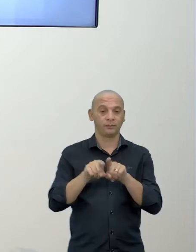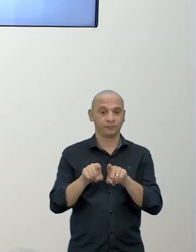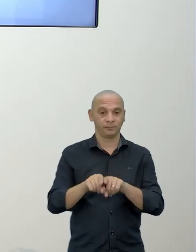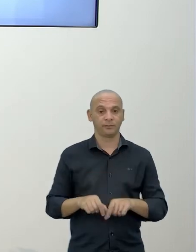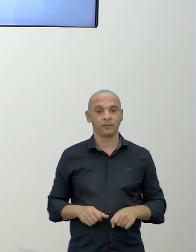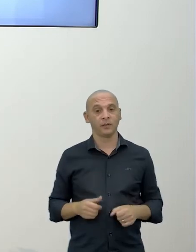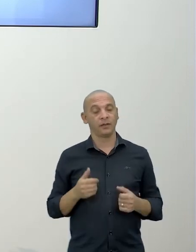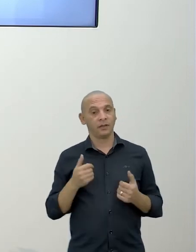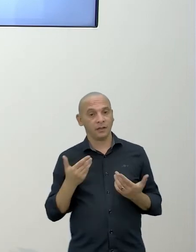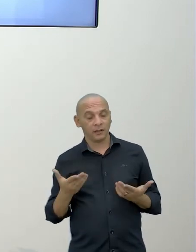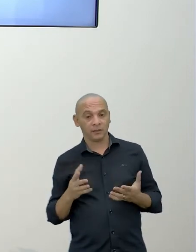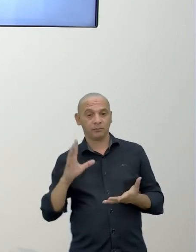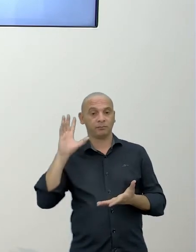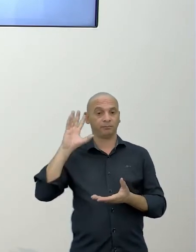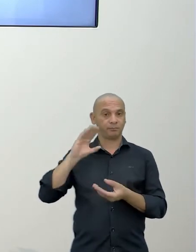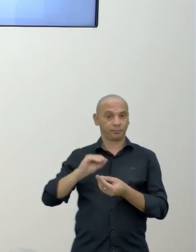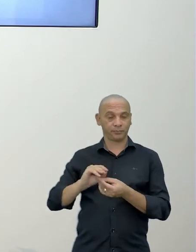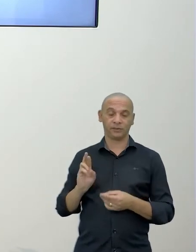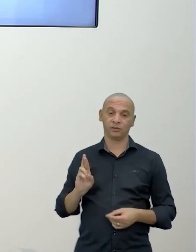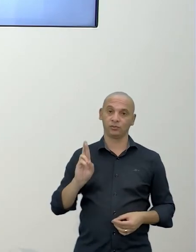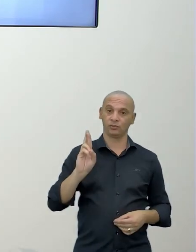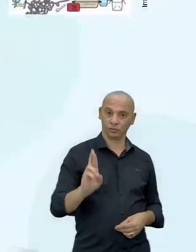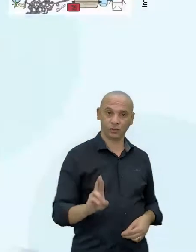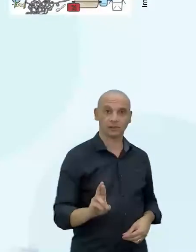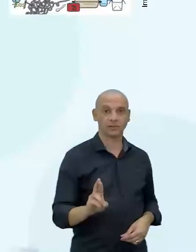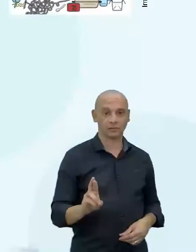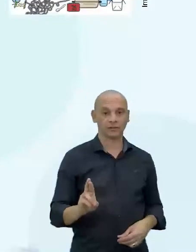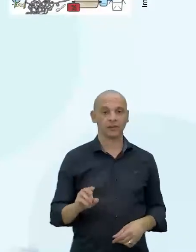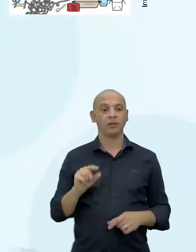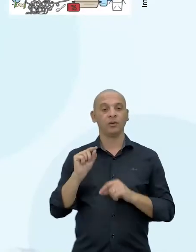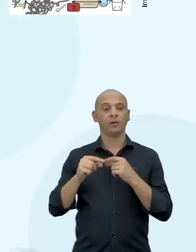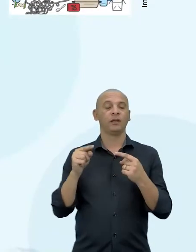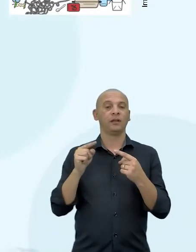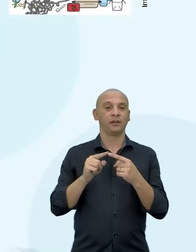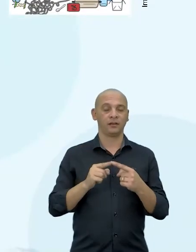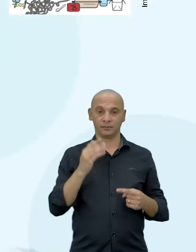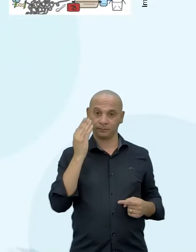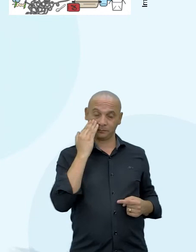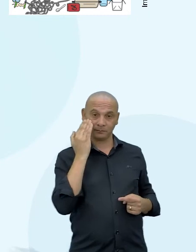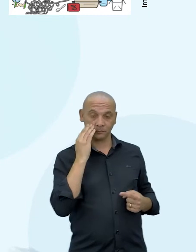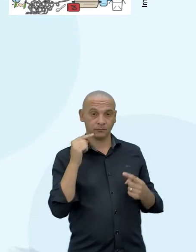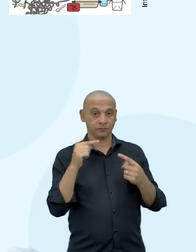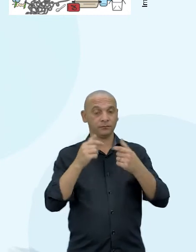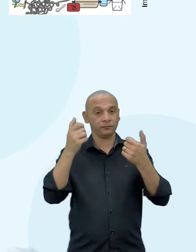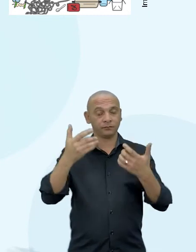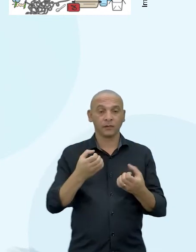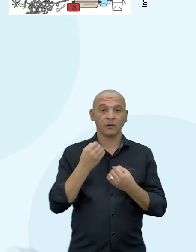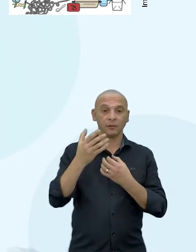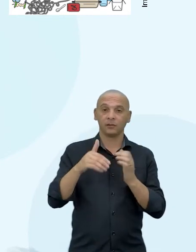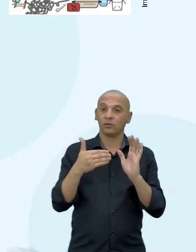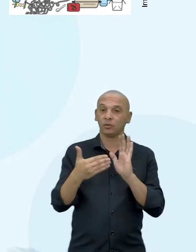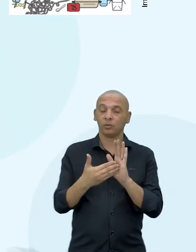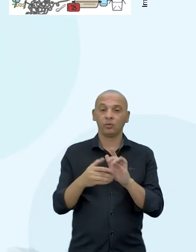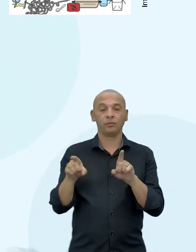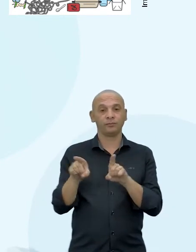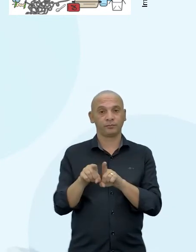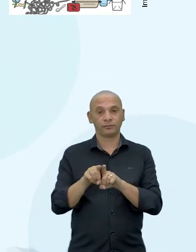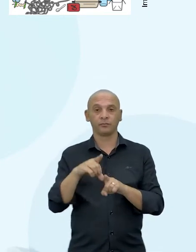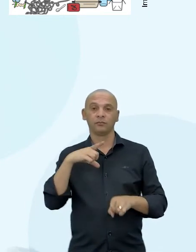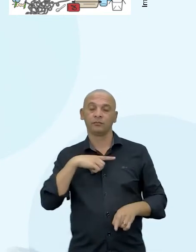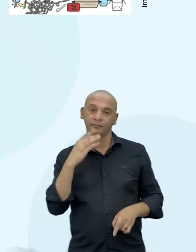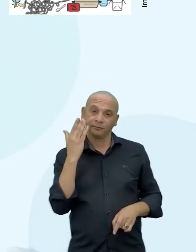ponto muito importante para a ciência. Você tem que comprovar o que você está dizendo. Não adianta só falar. Você vai depois sistematizar esses resultados,